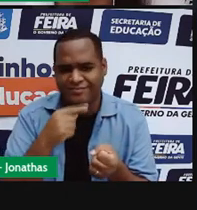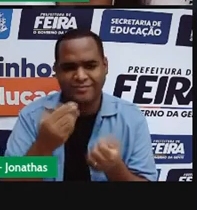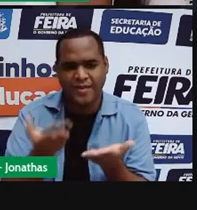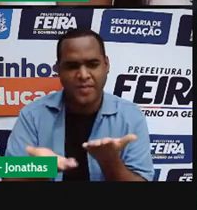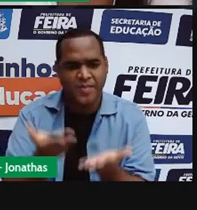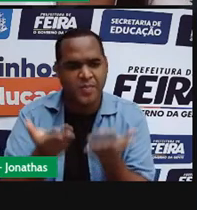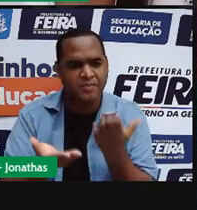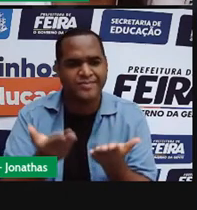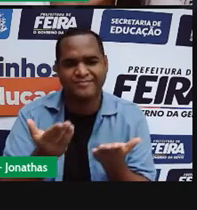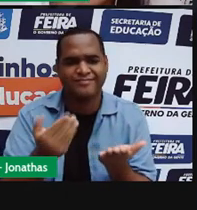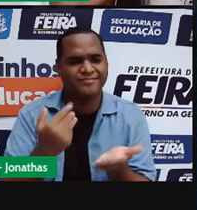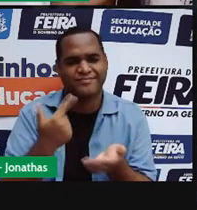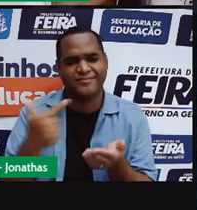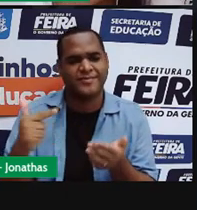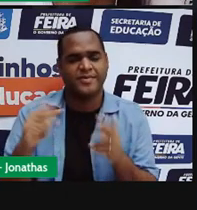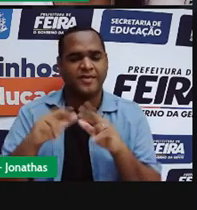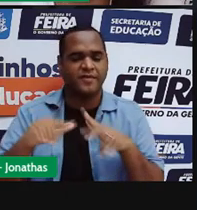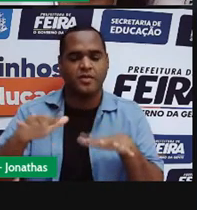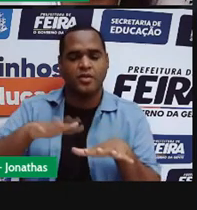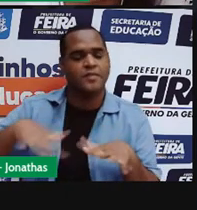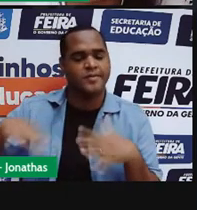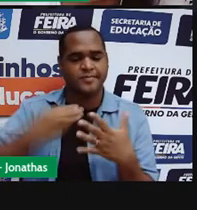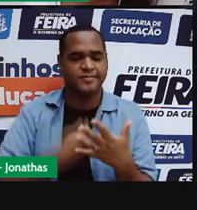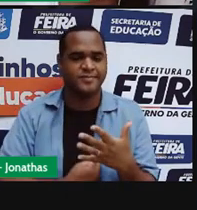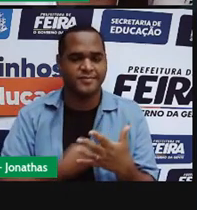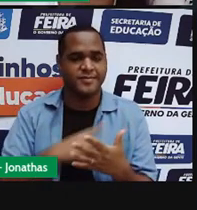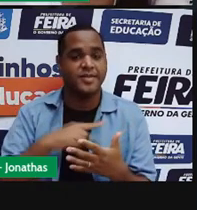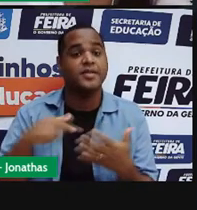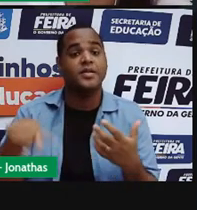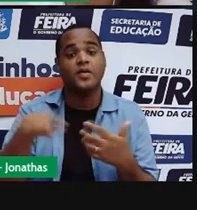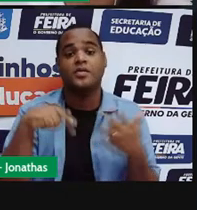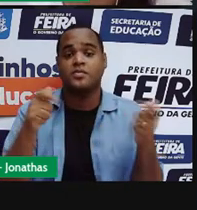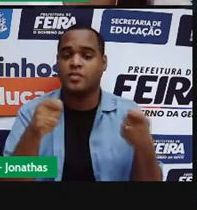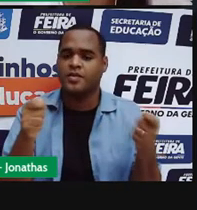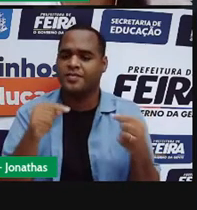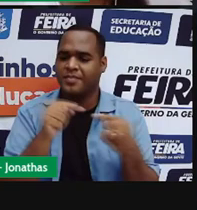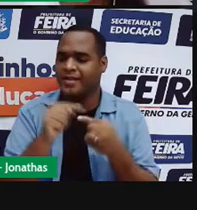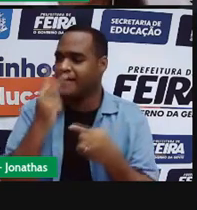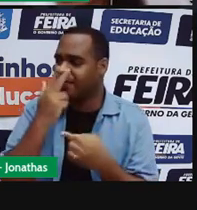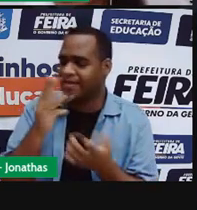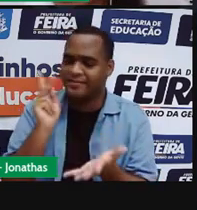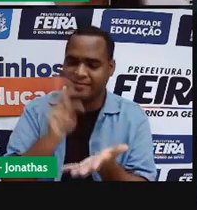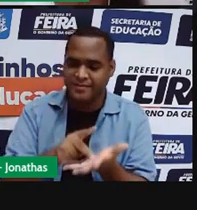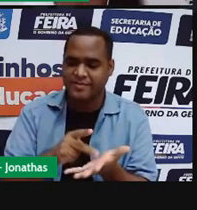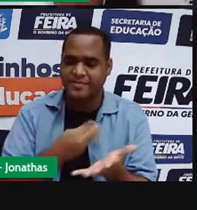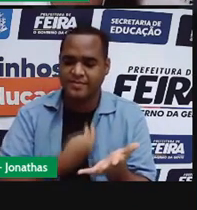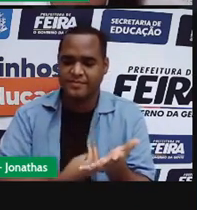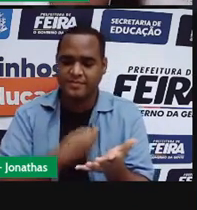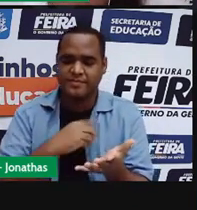eles apresentam ou o espaço que eles ocupam. Então, por isso, eles não podem ser considerados matéria.